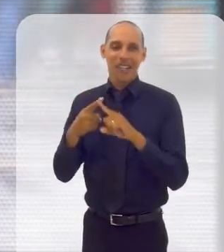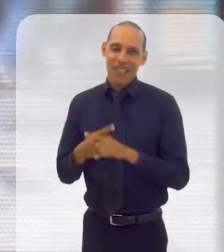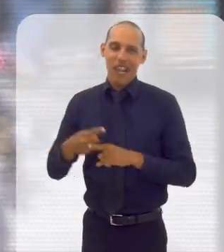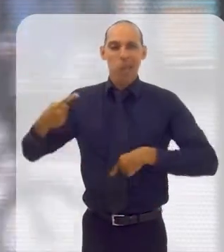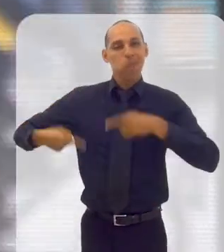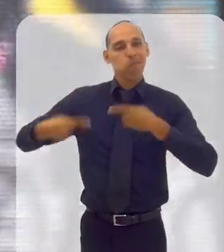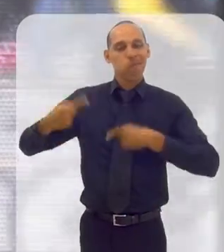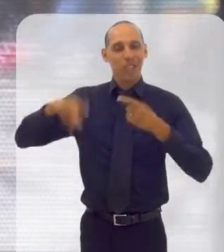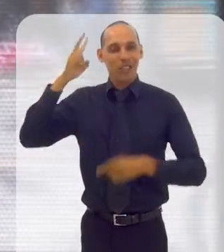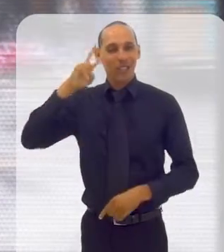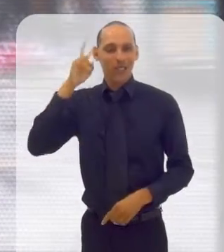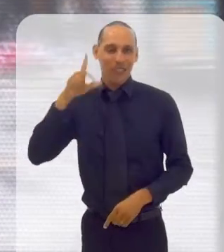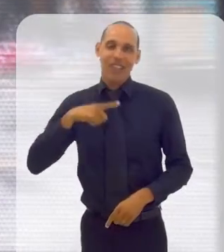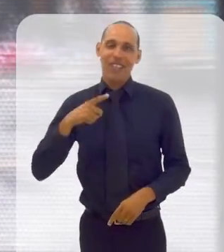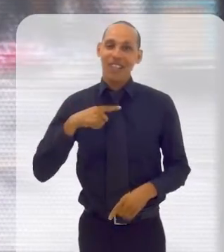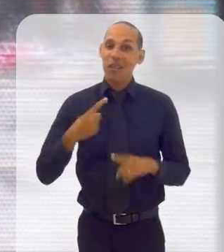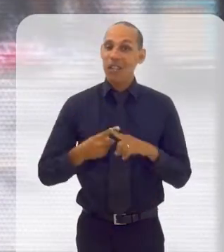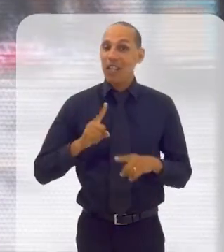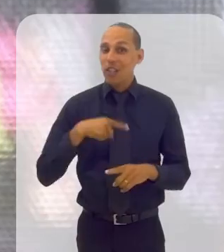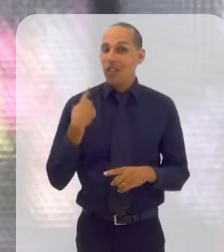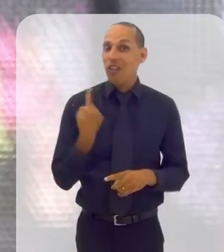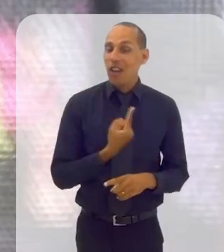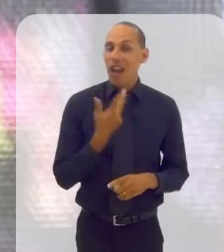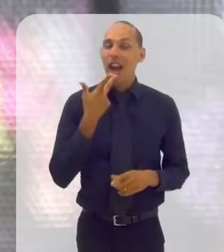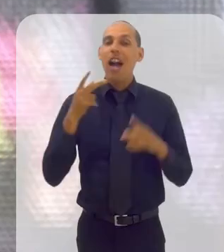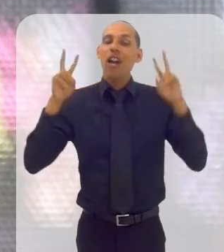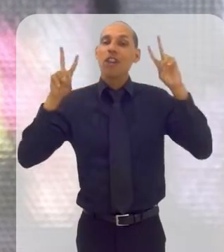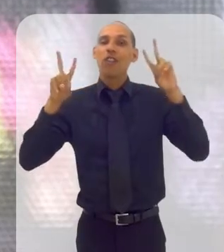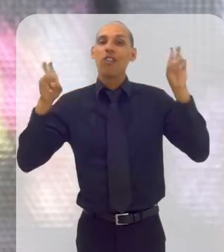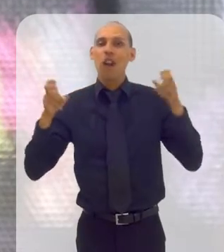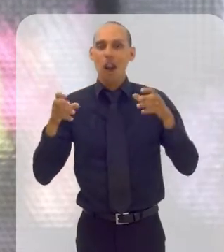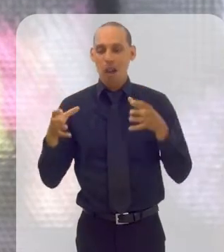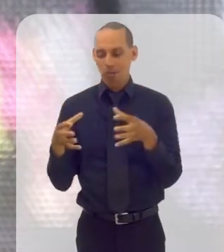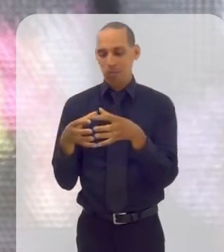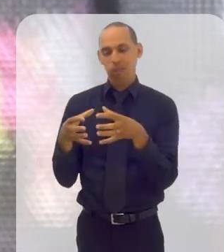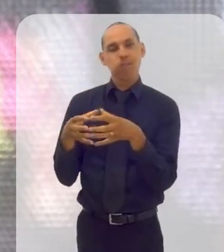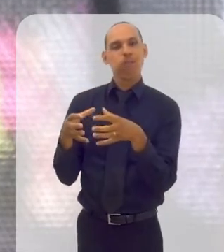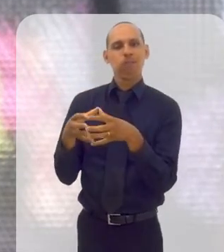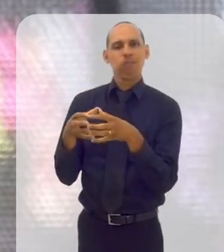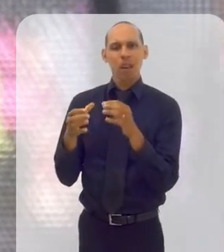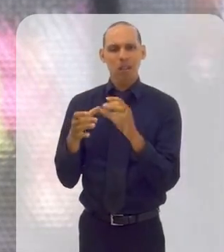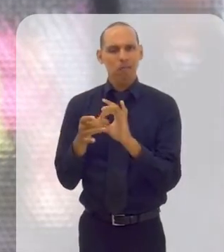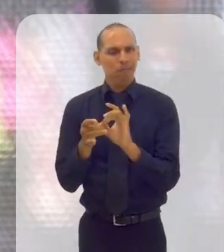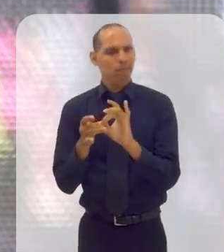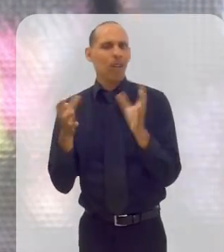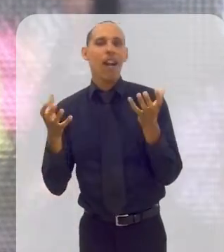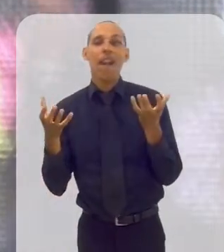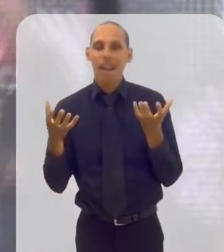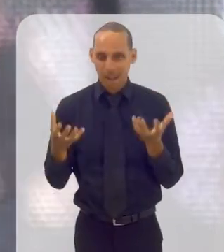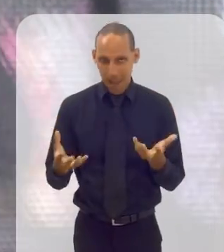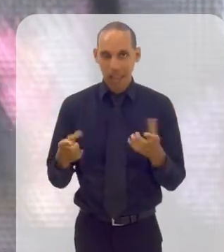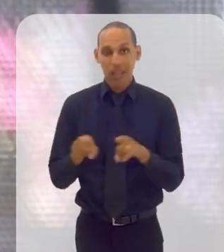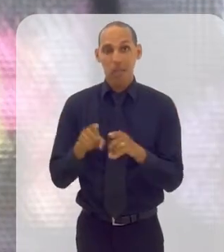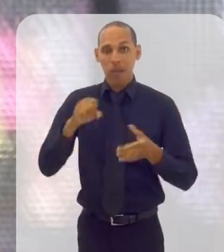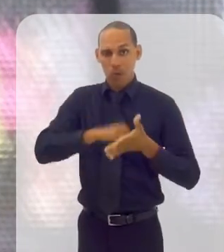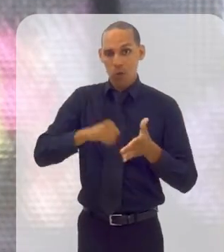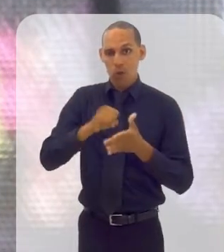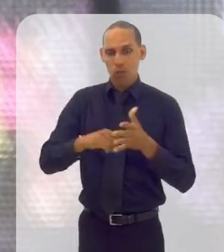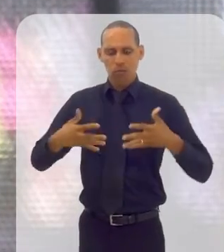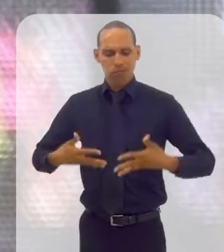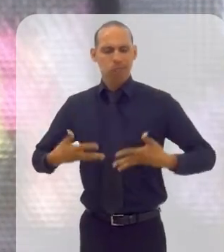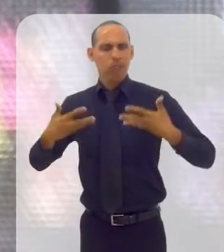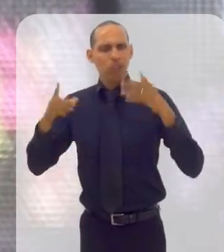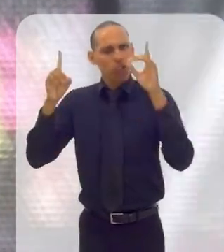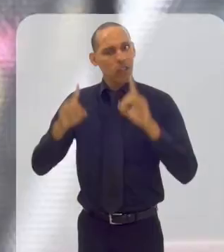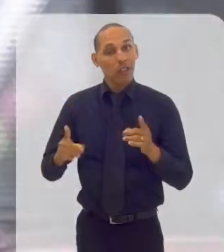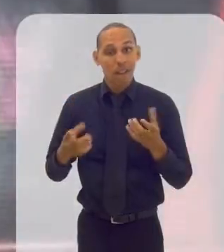essas contradições, essas disputas de narrativas. Porque quando a gente fala sobre um povo que está buscando emancipação, está buscando luta